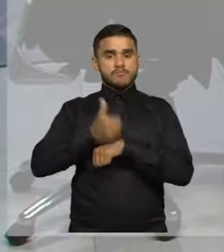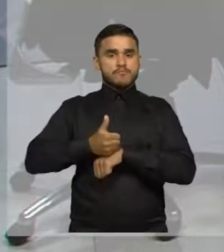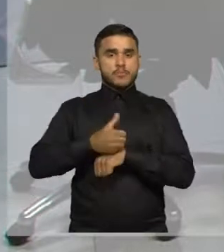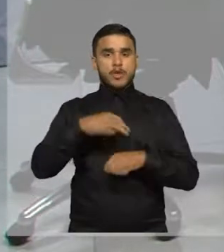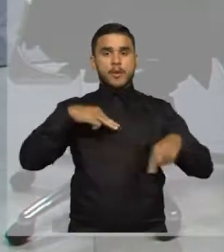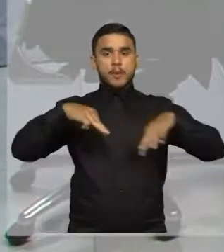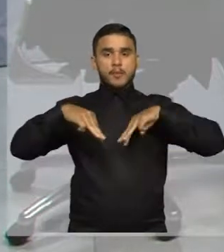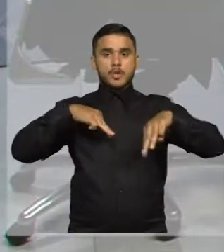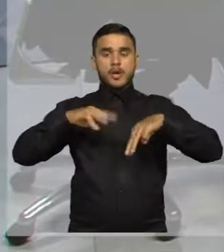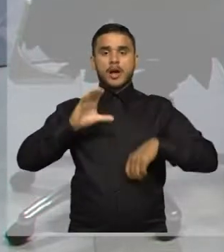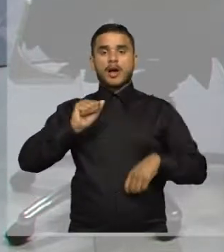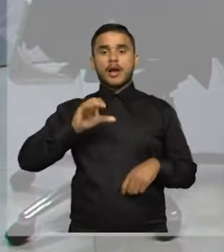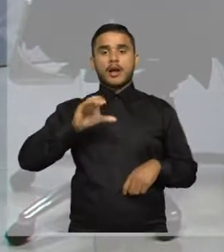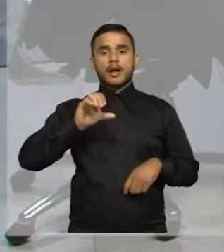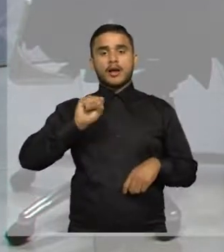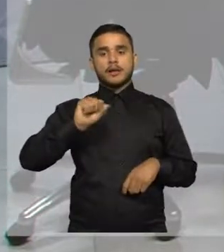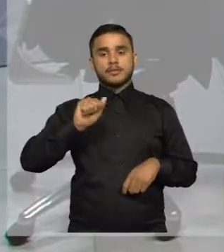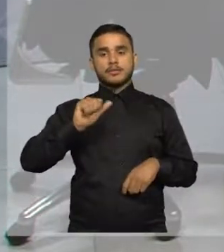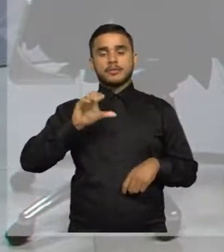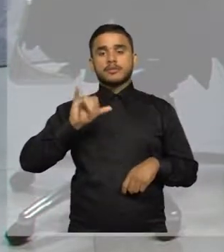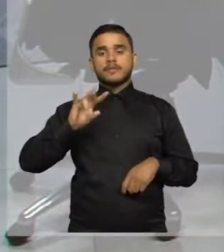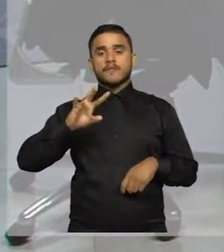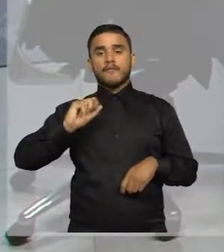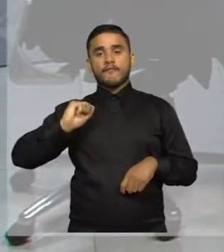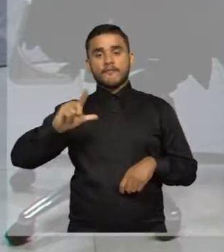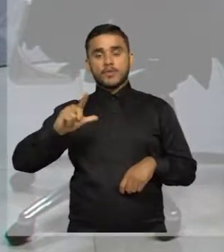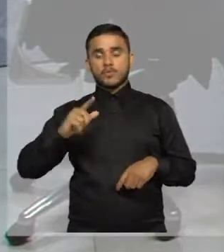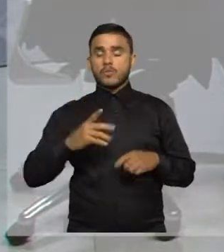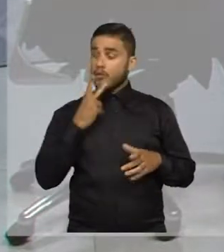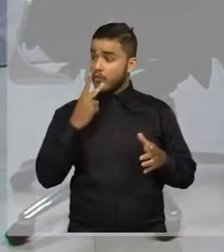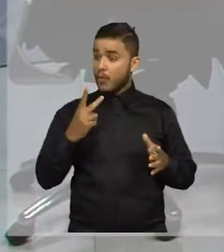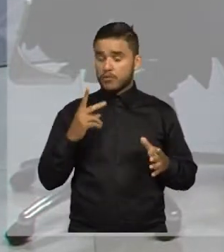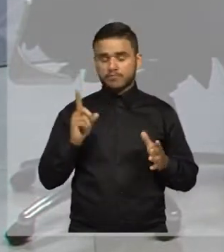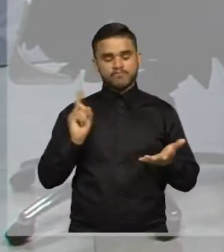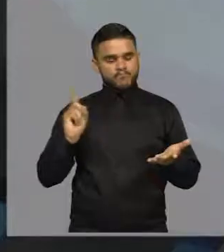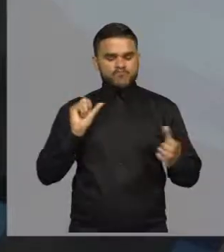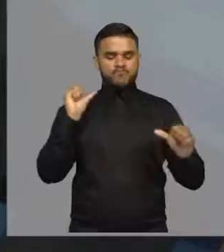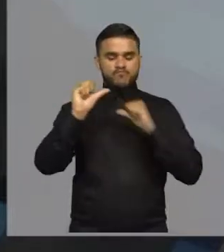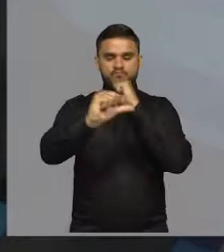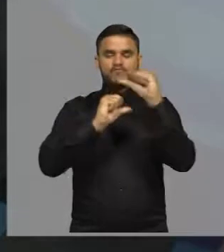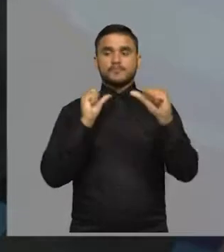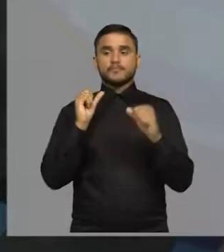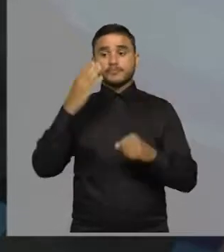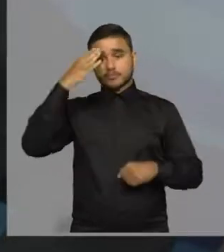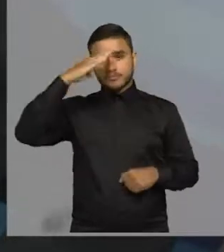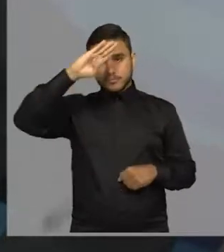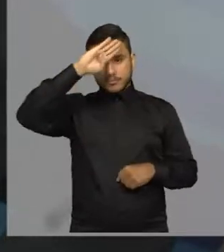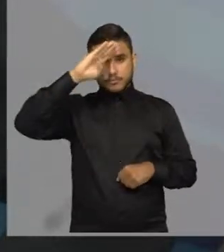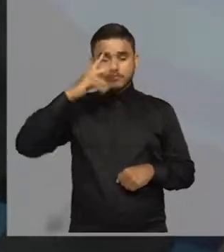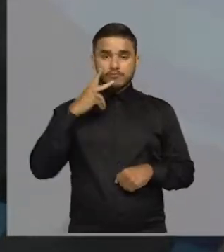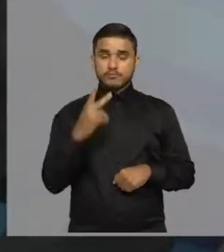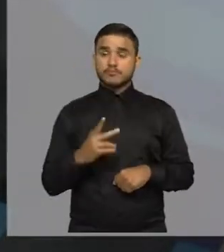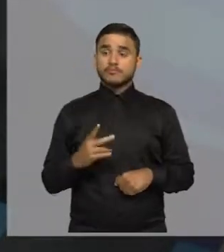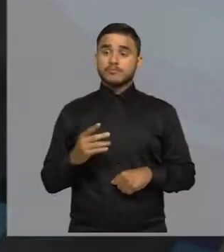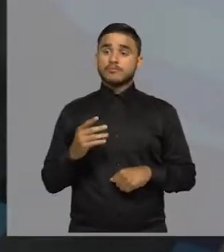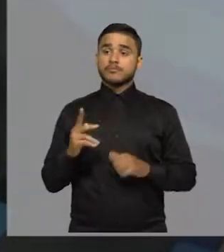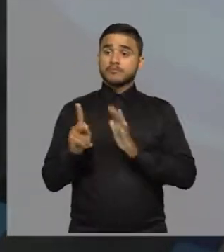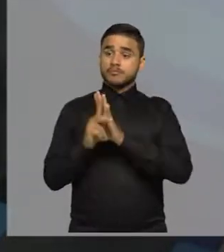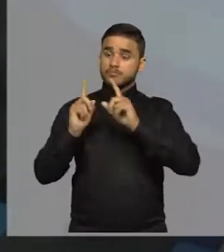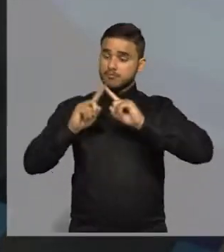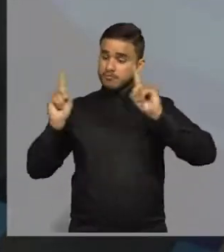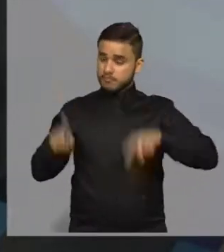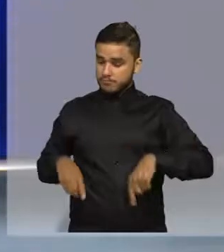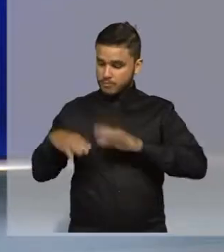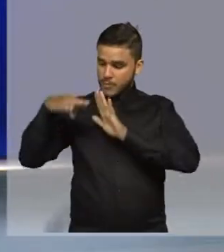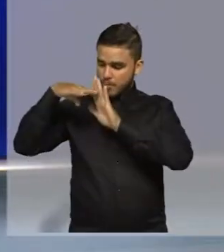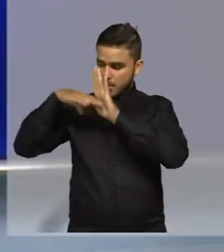governo, disse que não. Disse que a reforma da Previdência que o Bolsonaro vai enviar para a Câmara é uma reforma própria